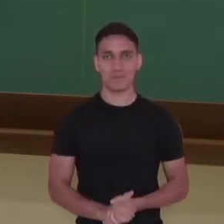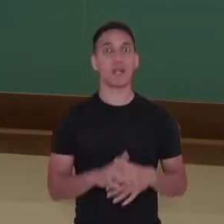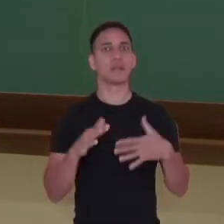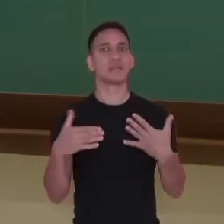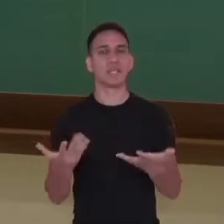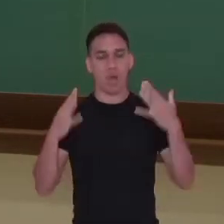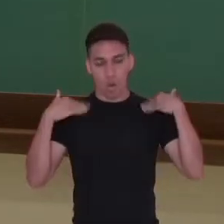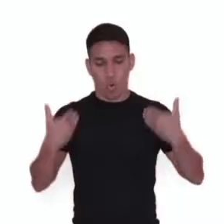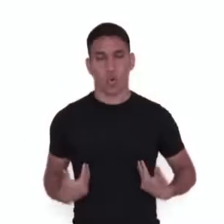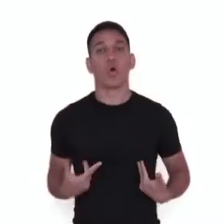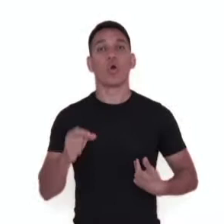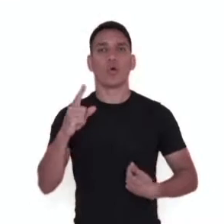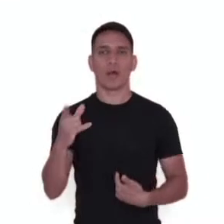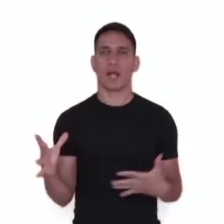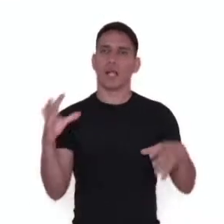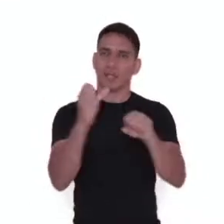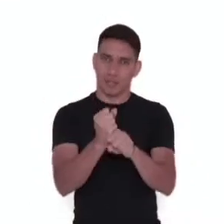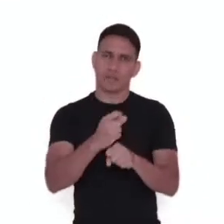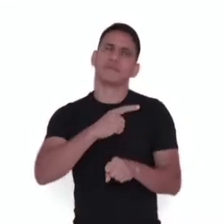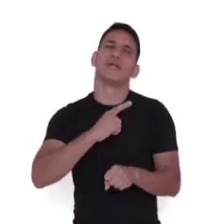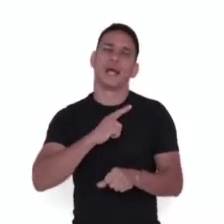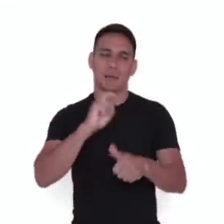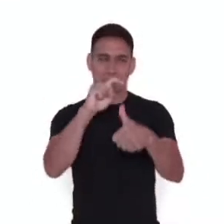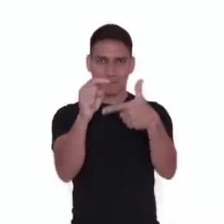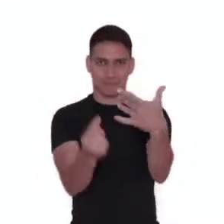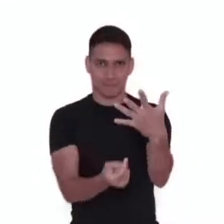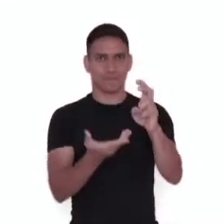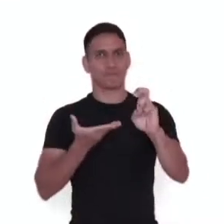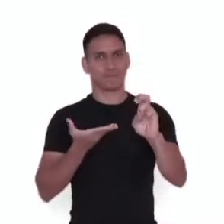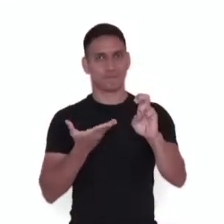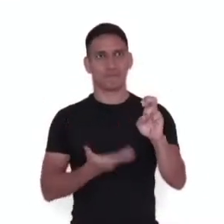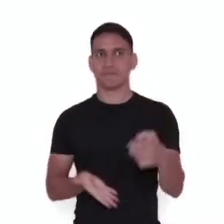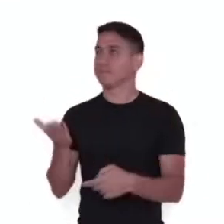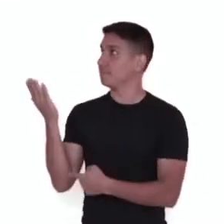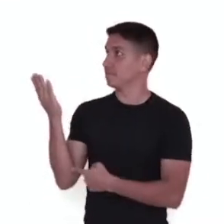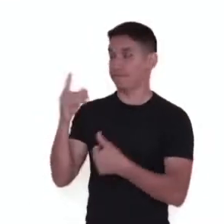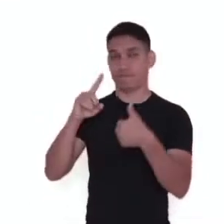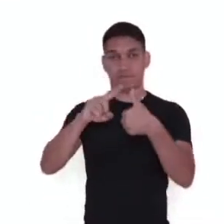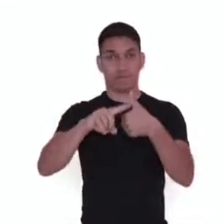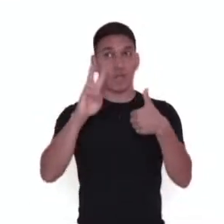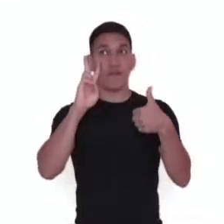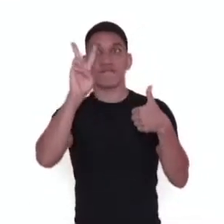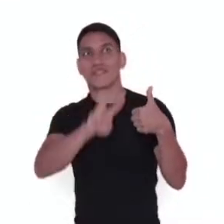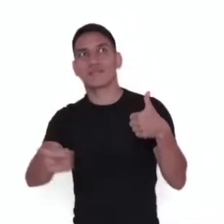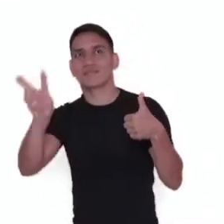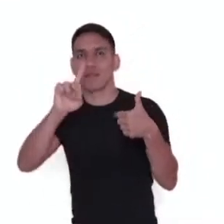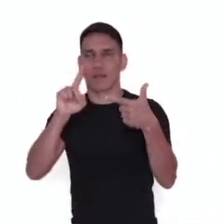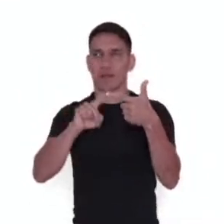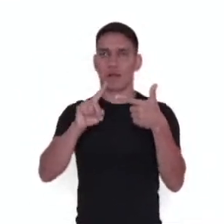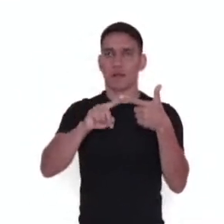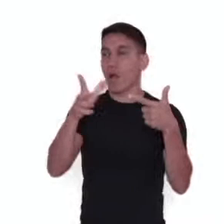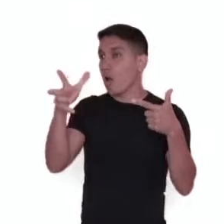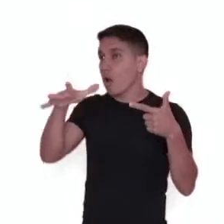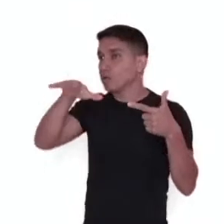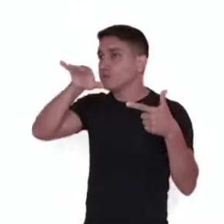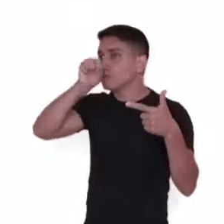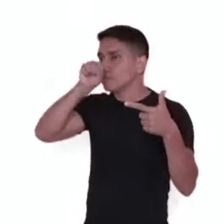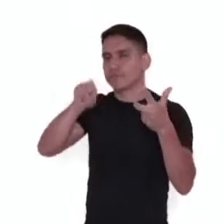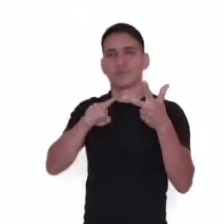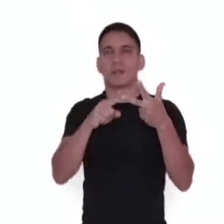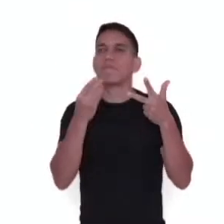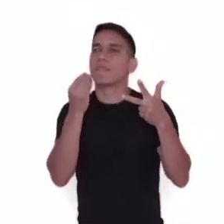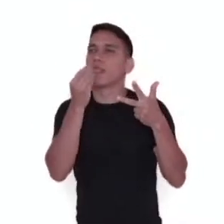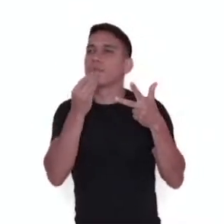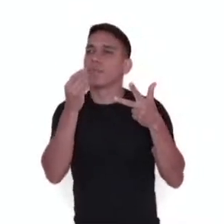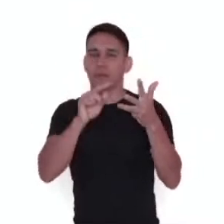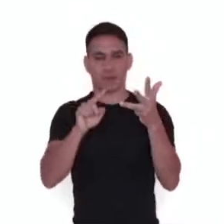o corpo humano é composto por esses 5 sentidos: visão, olfato,